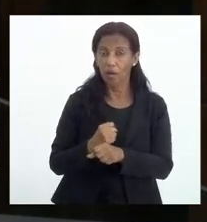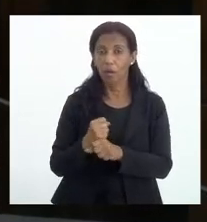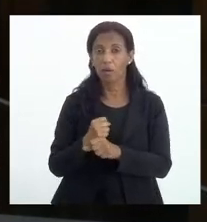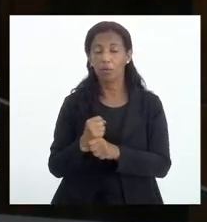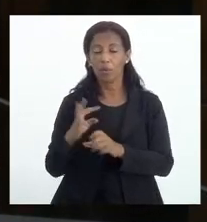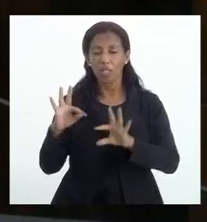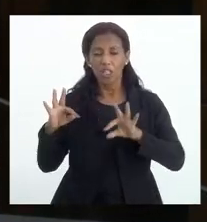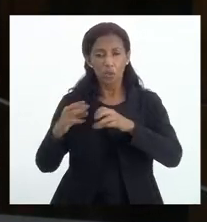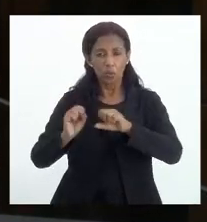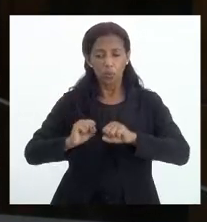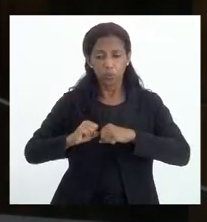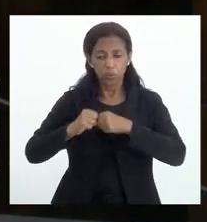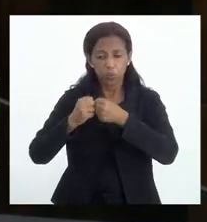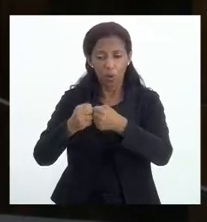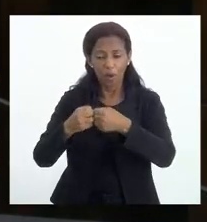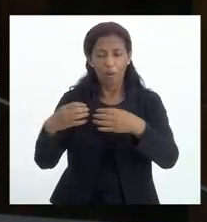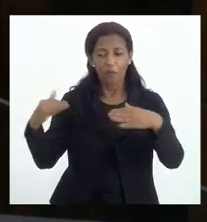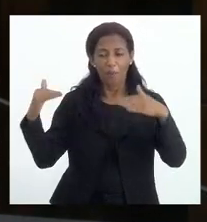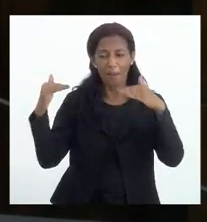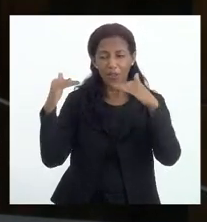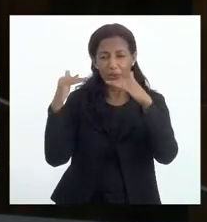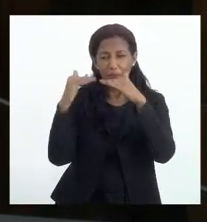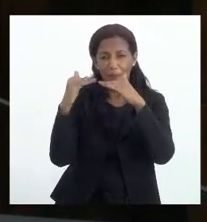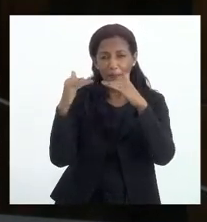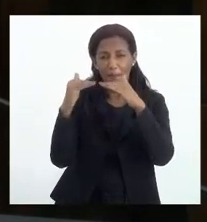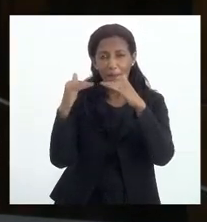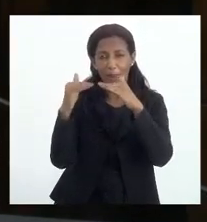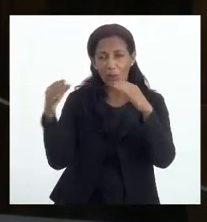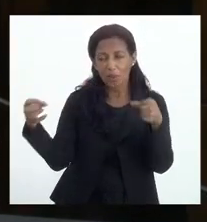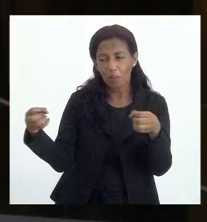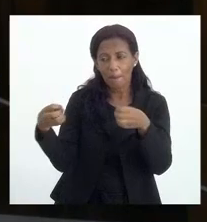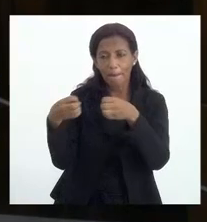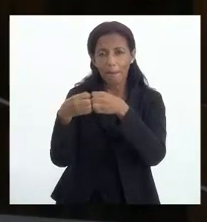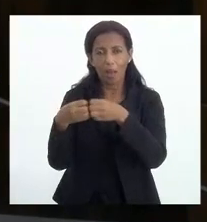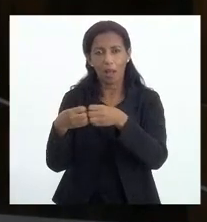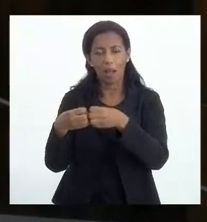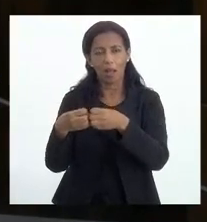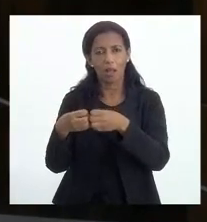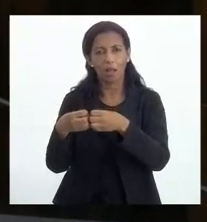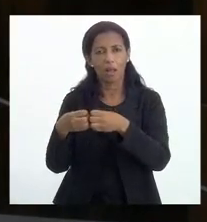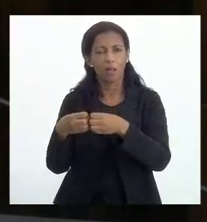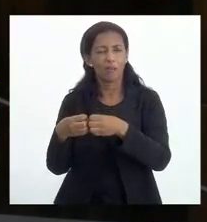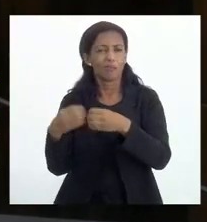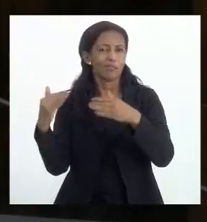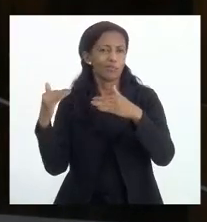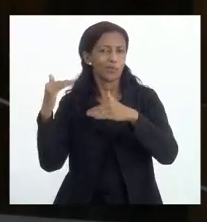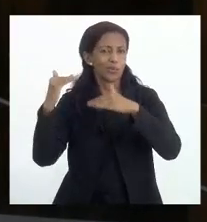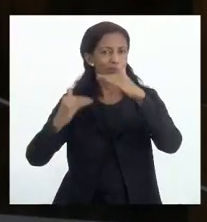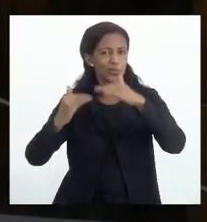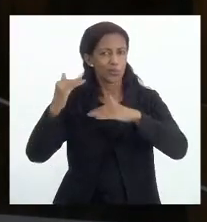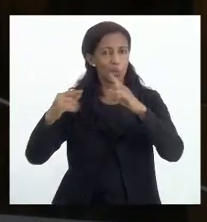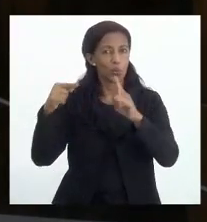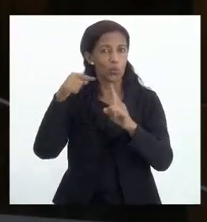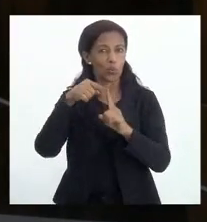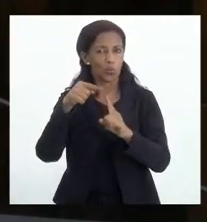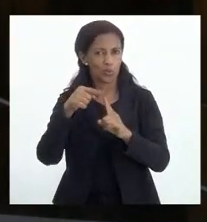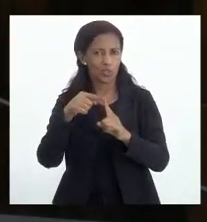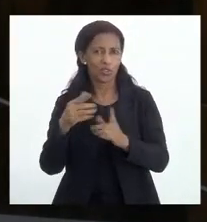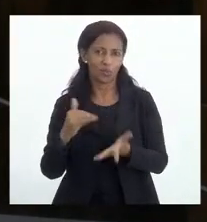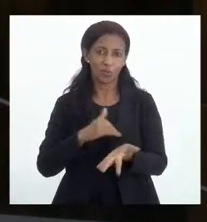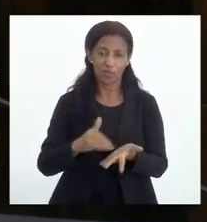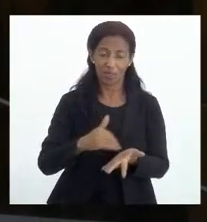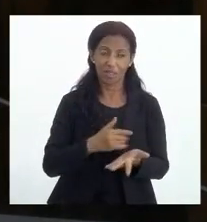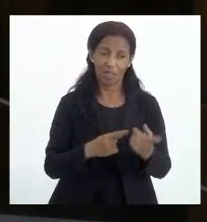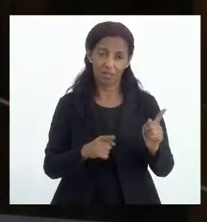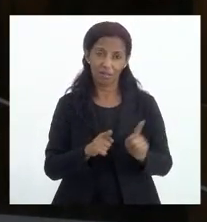foi empenhado foi o mais próximo do planejado, exatamente como o deputado Luiz Paulo citou. Eu, obviamente, o secretário Zamit também na sua